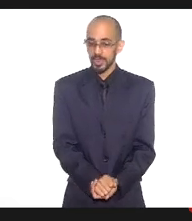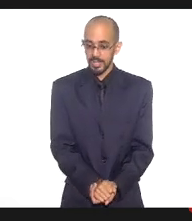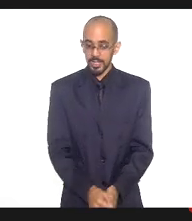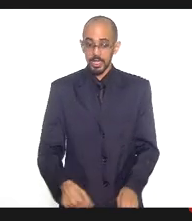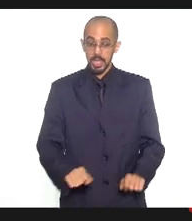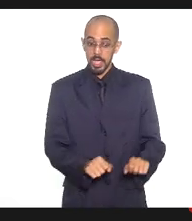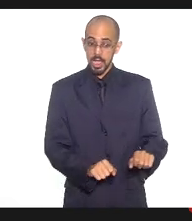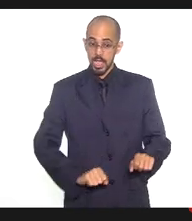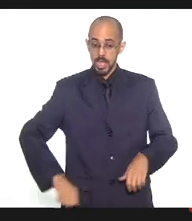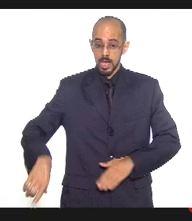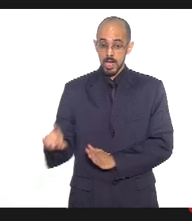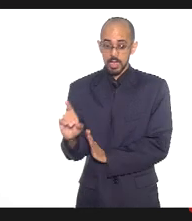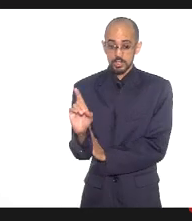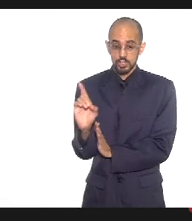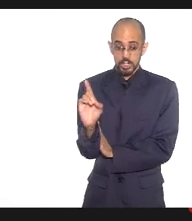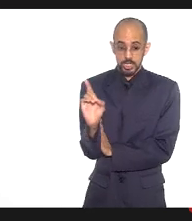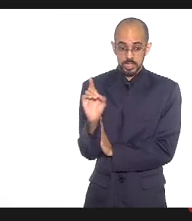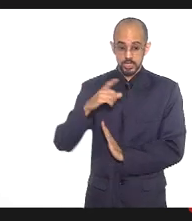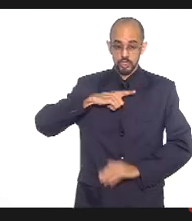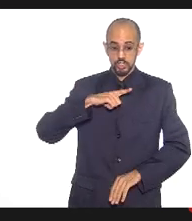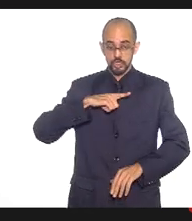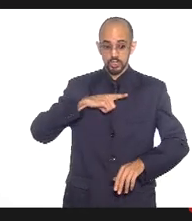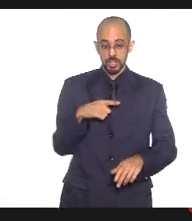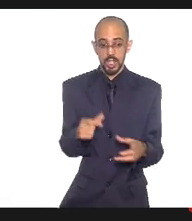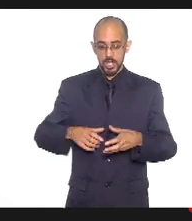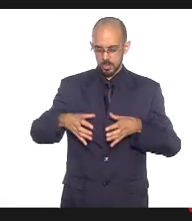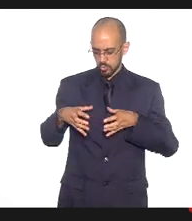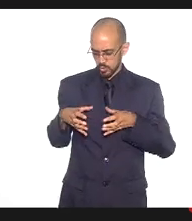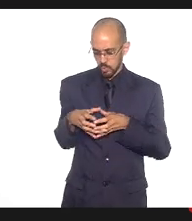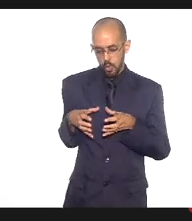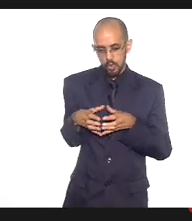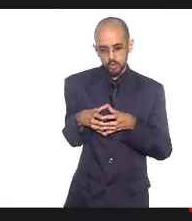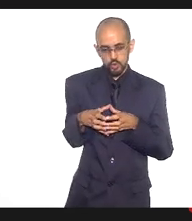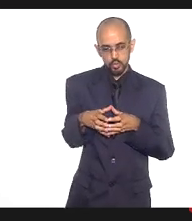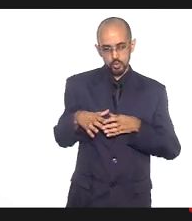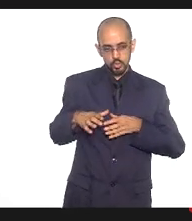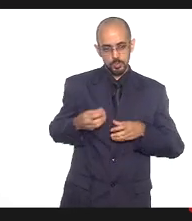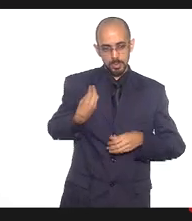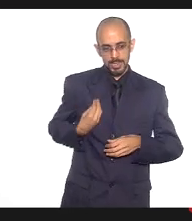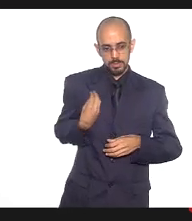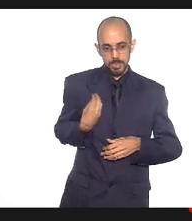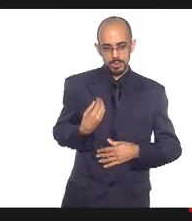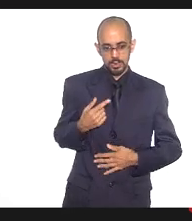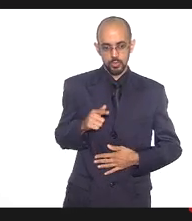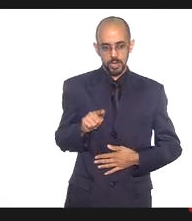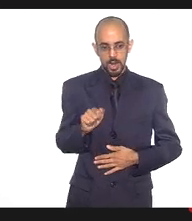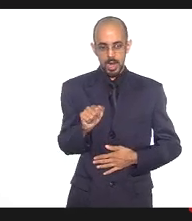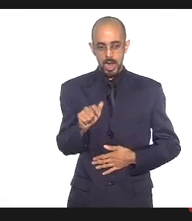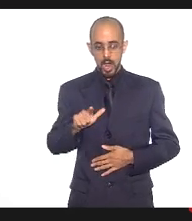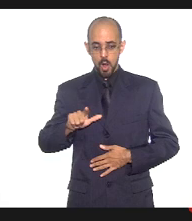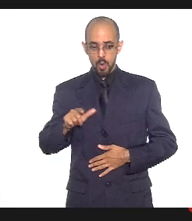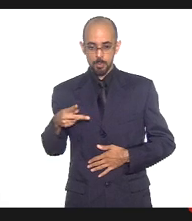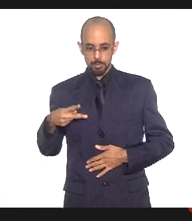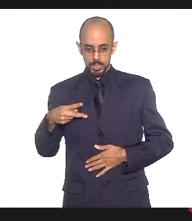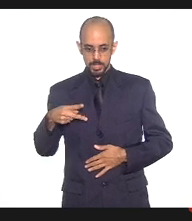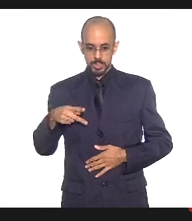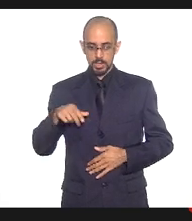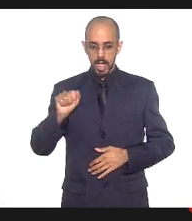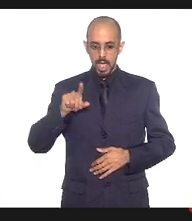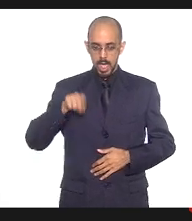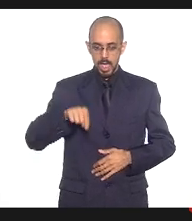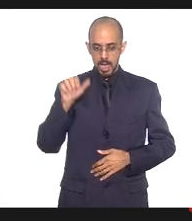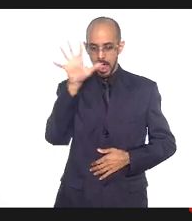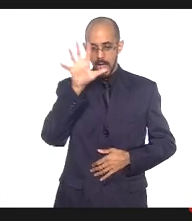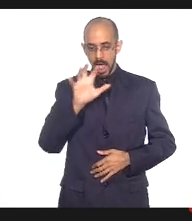os blocos que a Galp participa na África, tanto